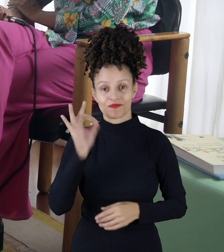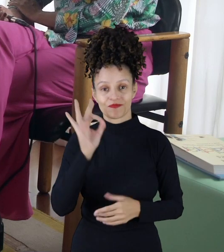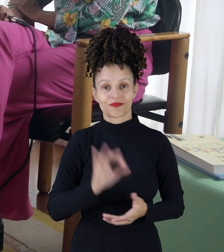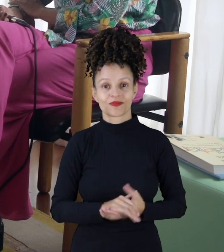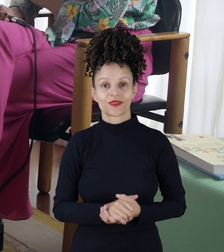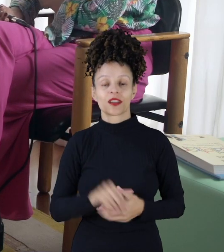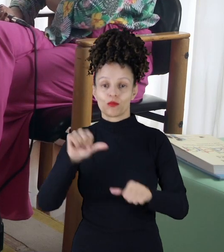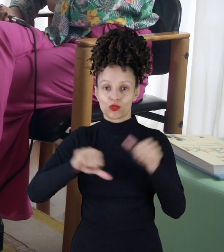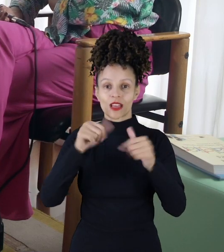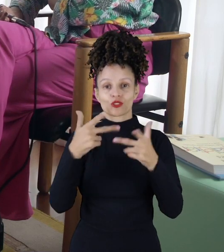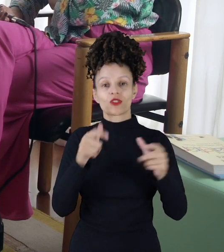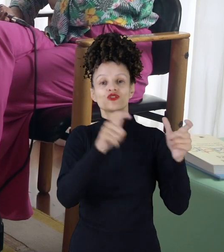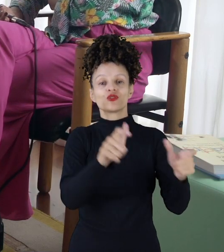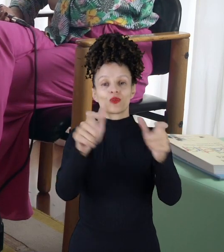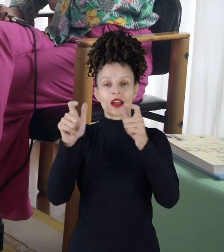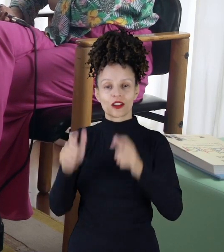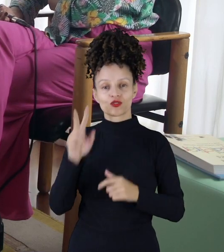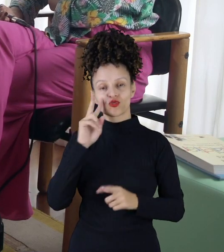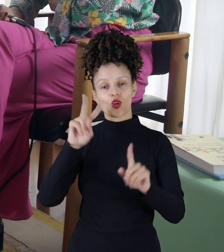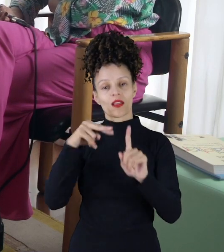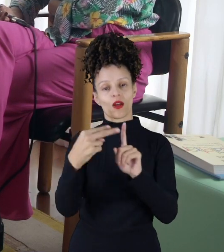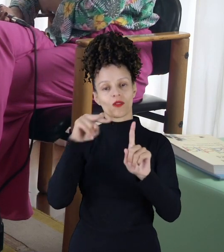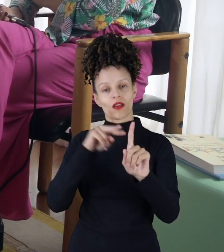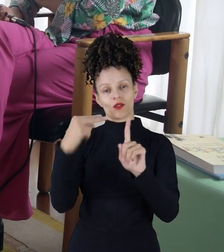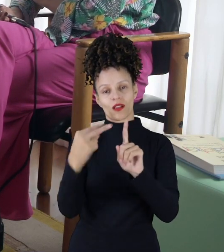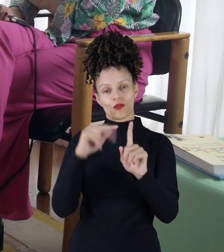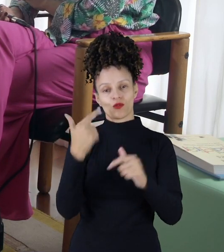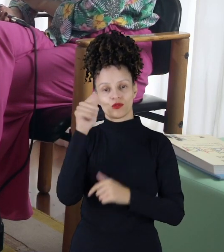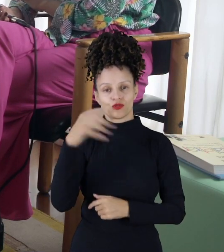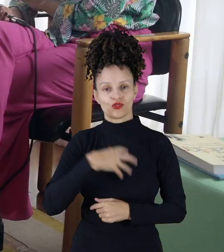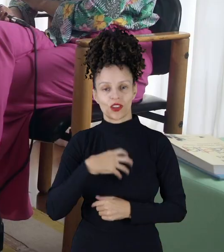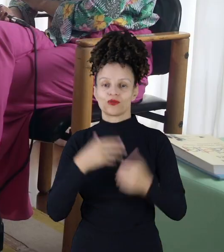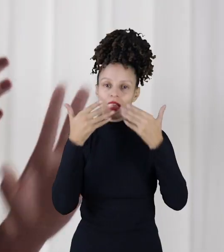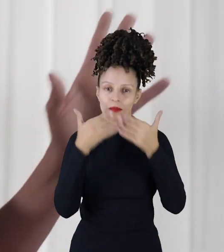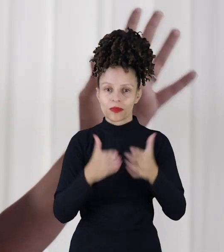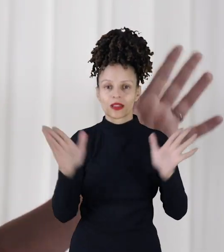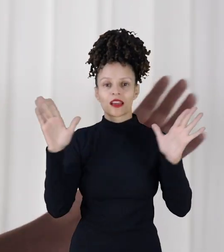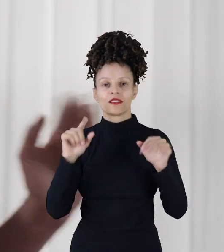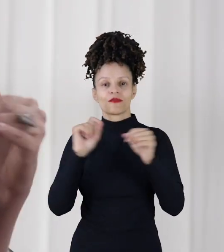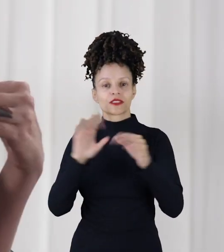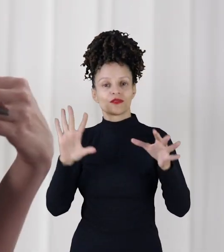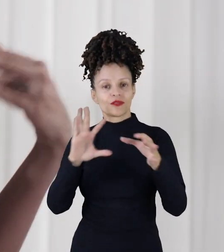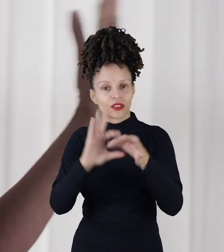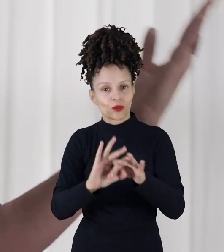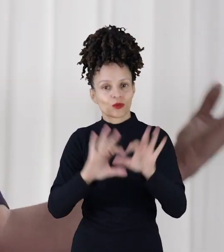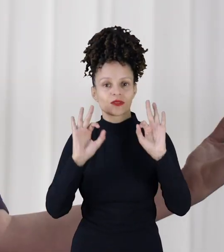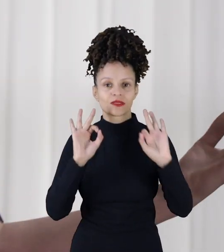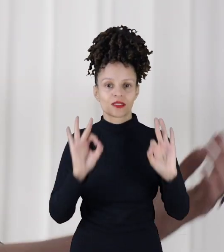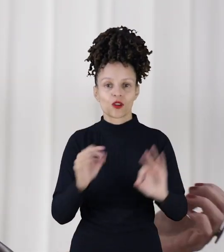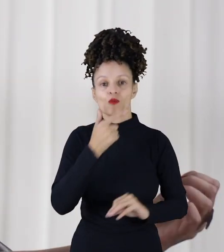esse movimento. É bem isso. É mudar as coisas de lugar, para a gente olhar de outros ângulos e ampliar e